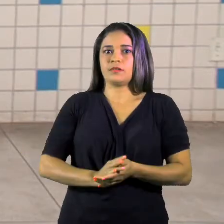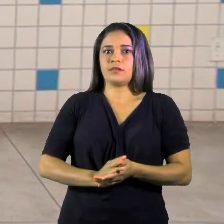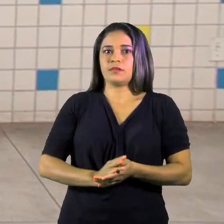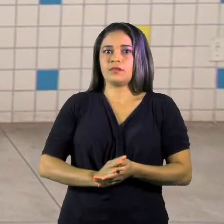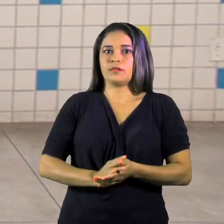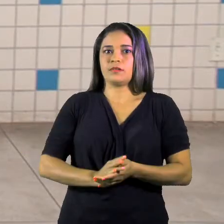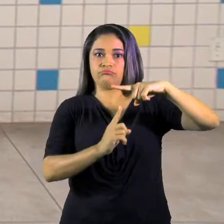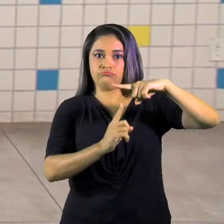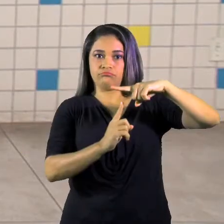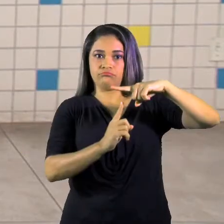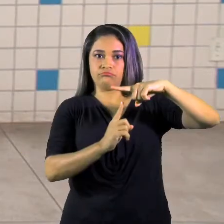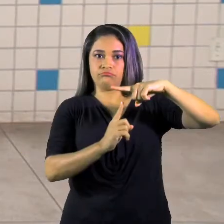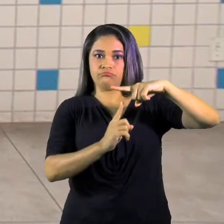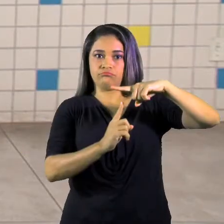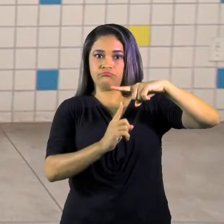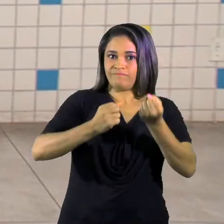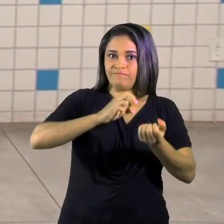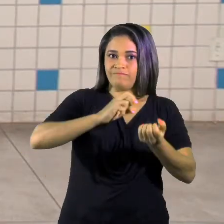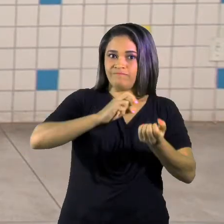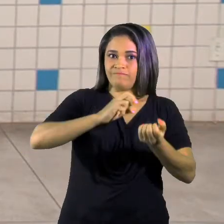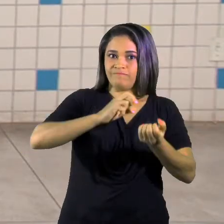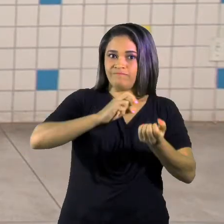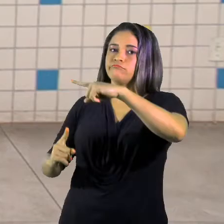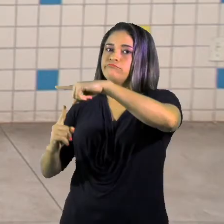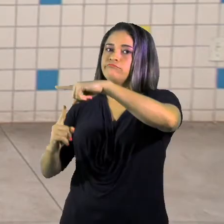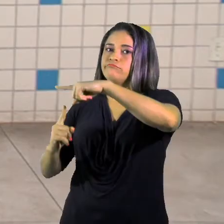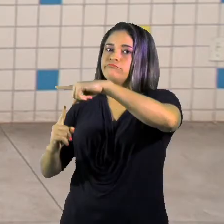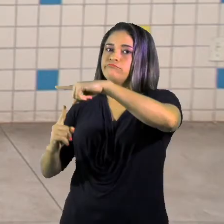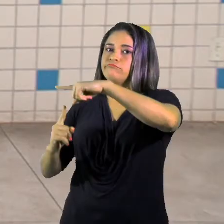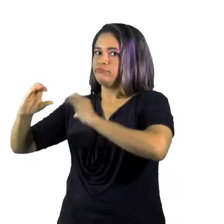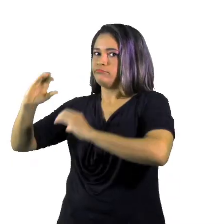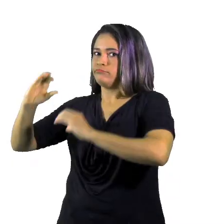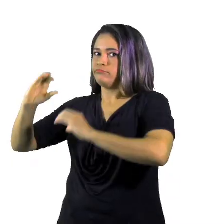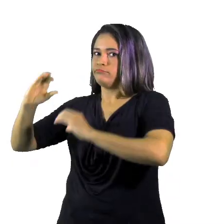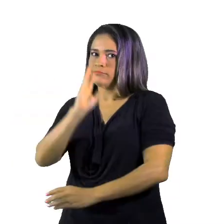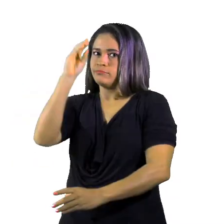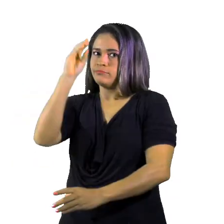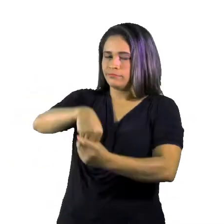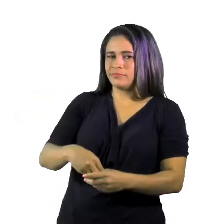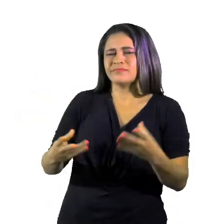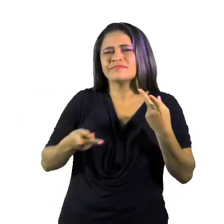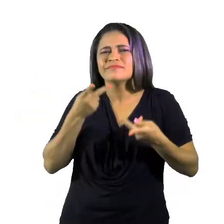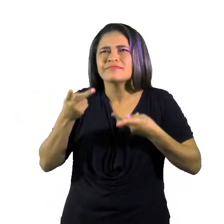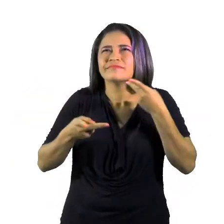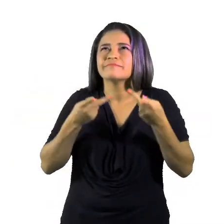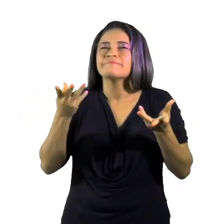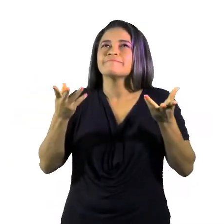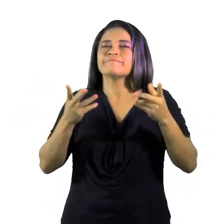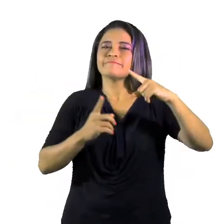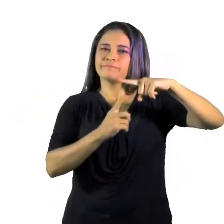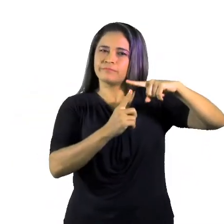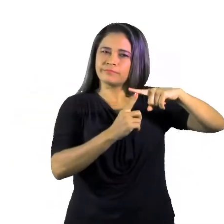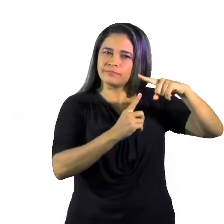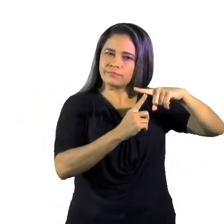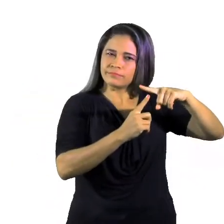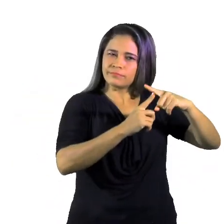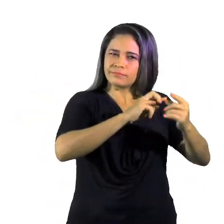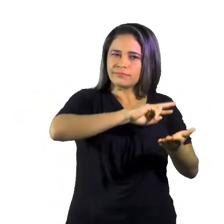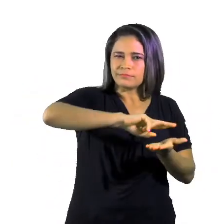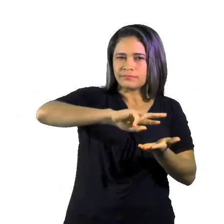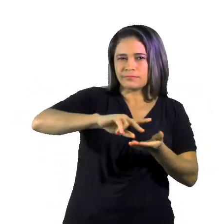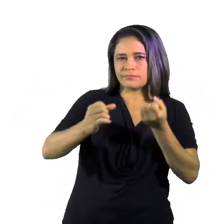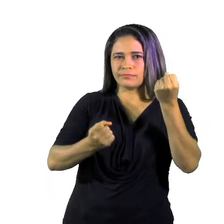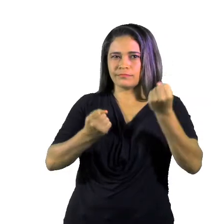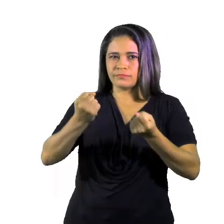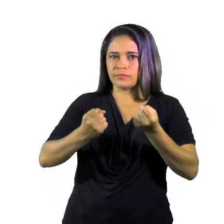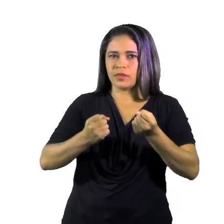e rede de comunicação no Brasil. Quando falamos de rede de transporte, estamos falando da